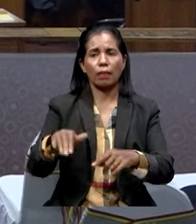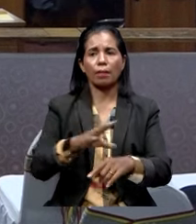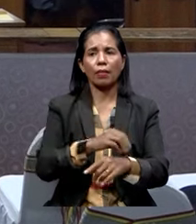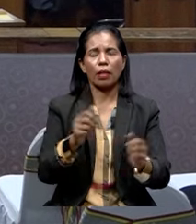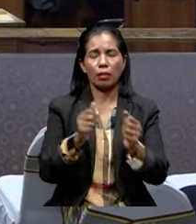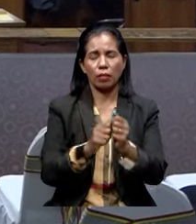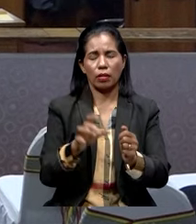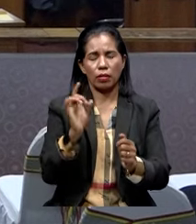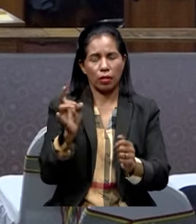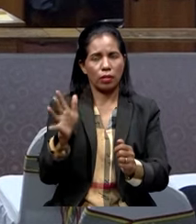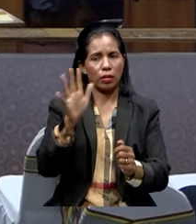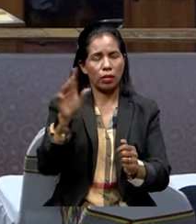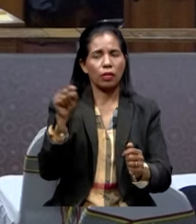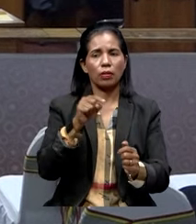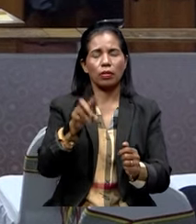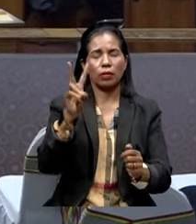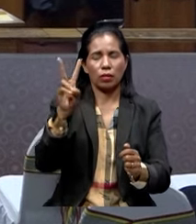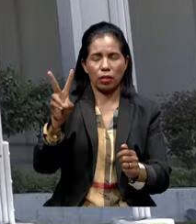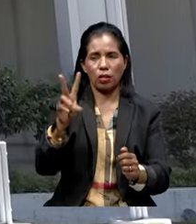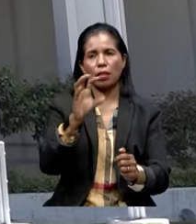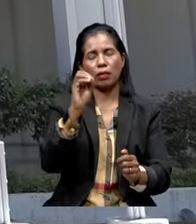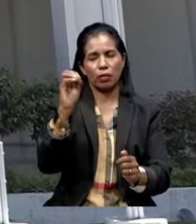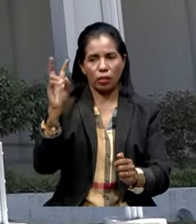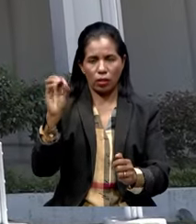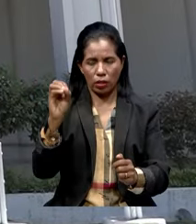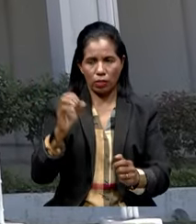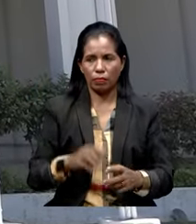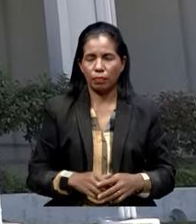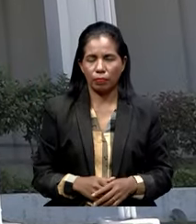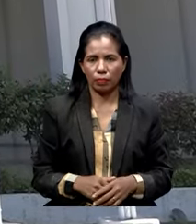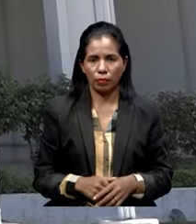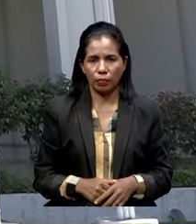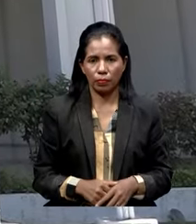Limanulo Recin Lima, contra zero, no abstenção zero. Equipa Cobertura, GMN.